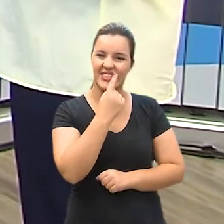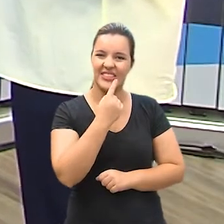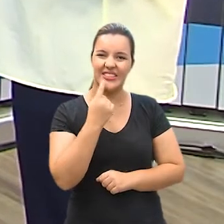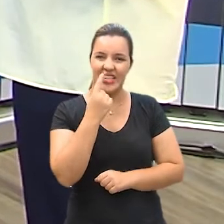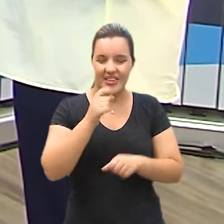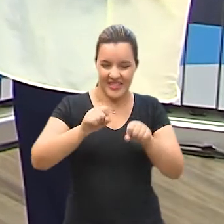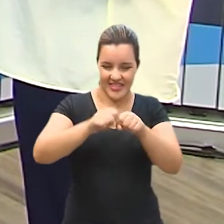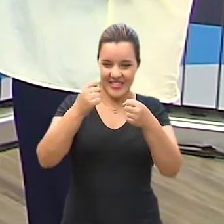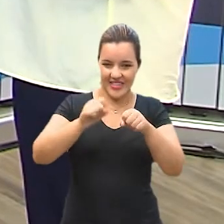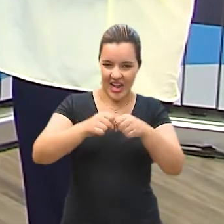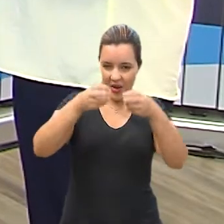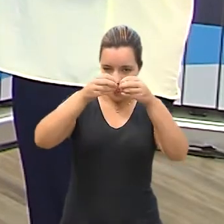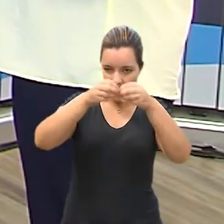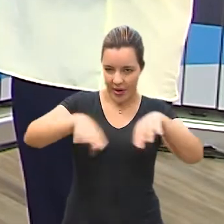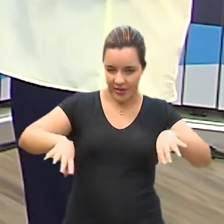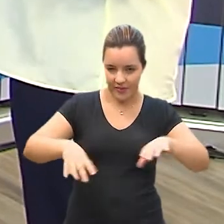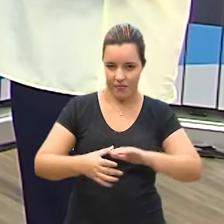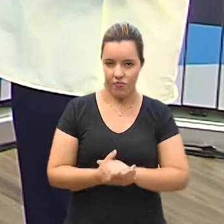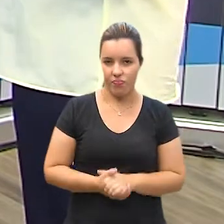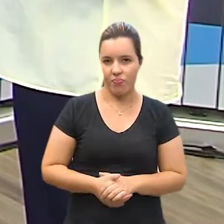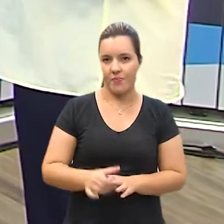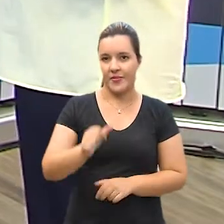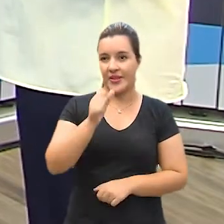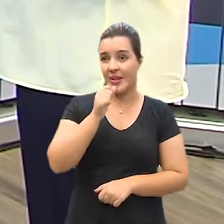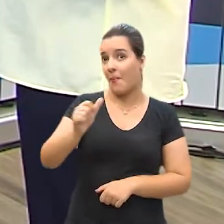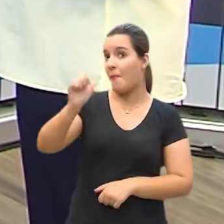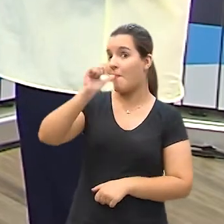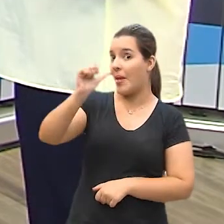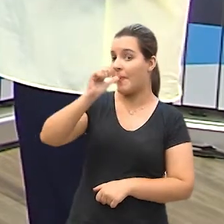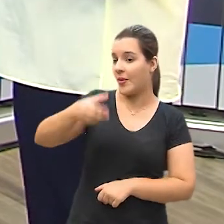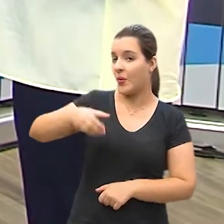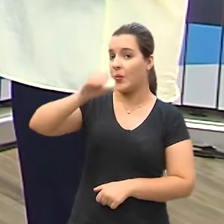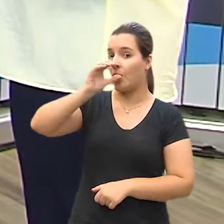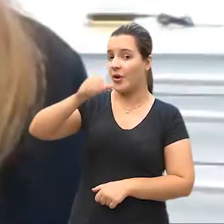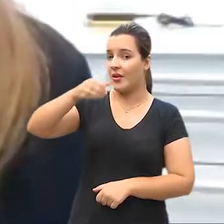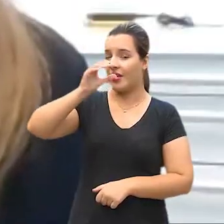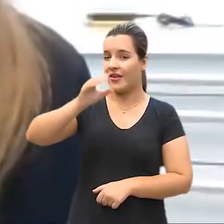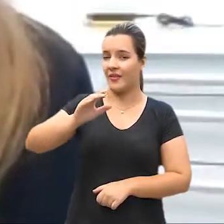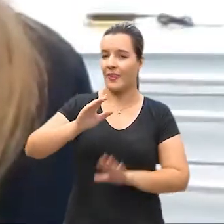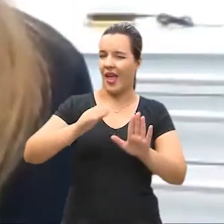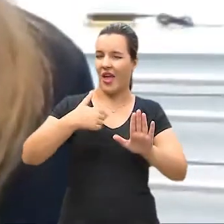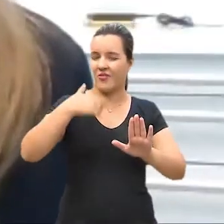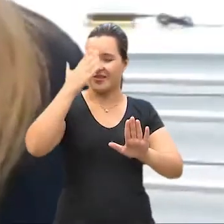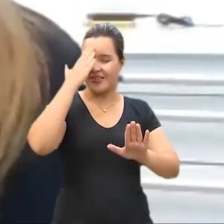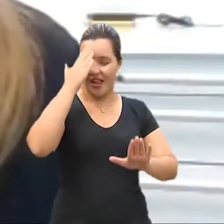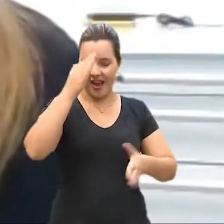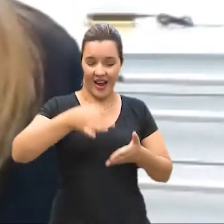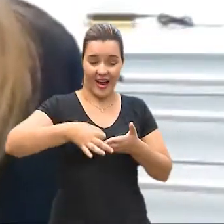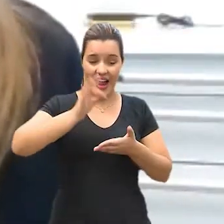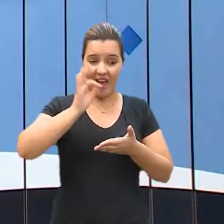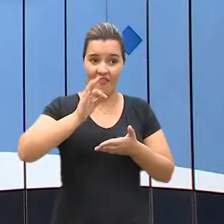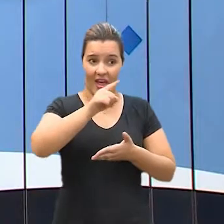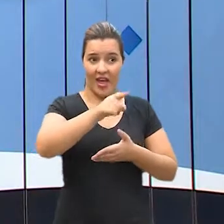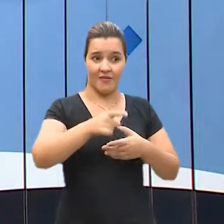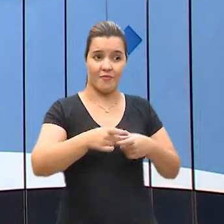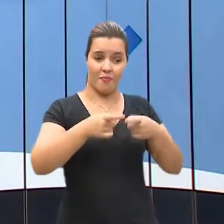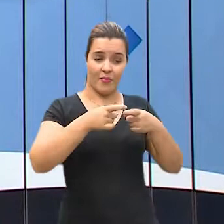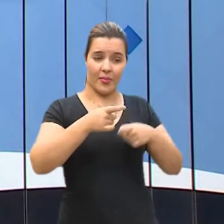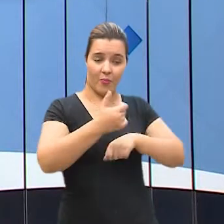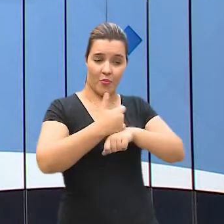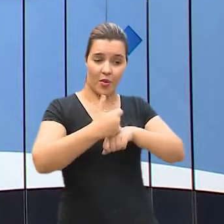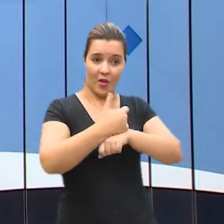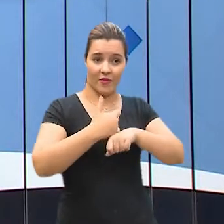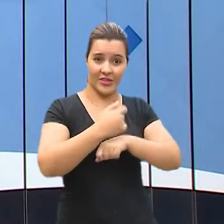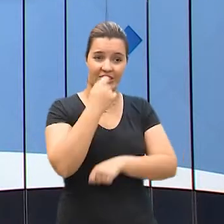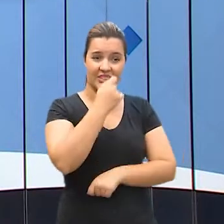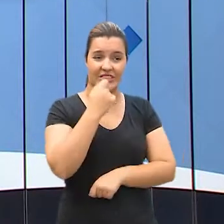dentes? Ou algumas bebidas, por exemplo? Eu sei que o Ah, sim. café, geralmente vocês dentistas recomendam para não